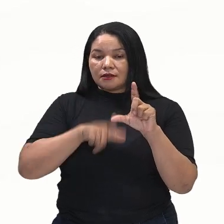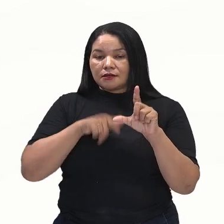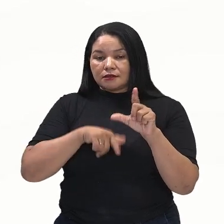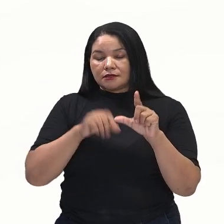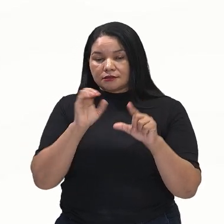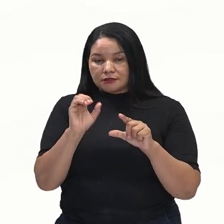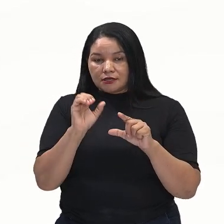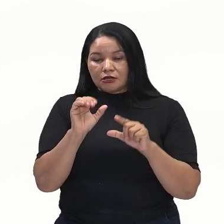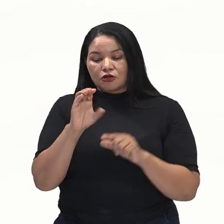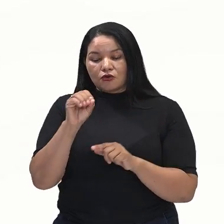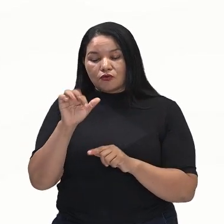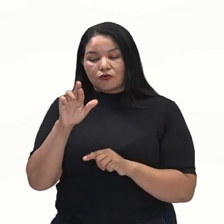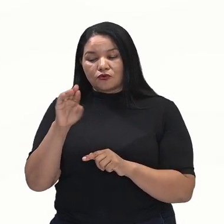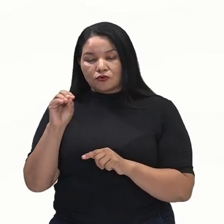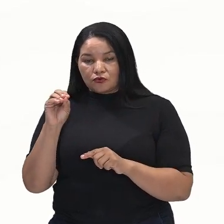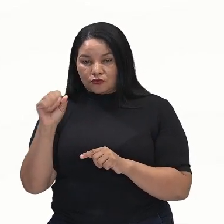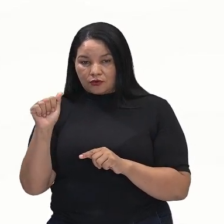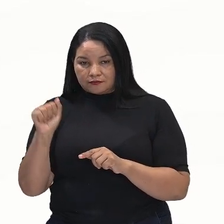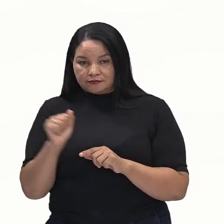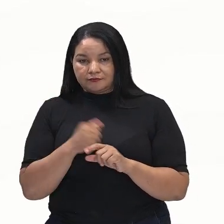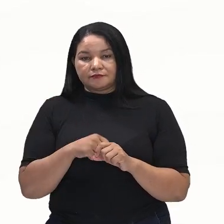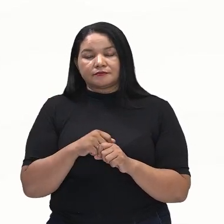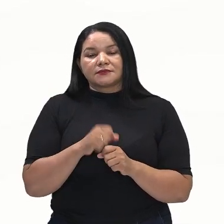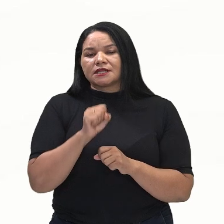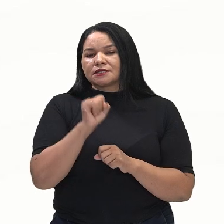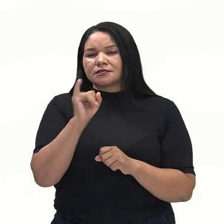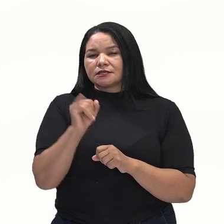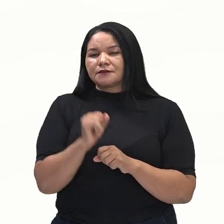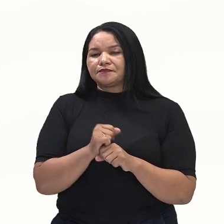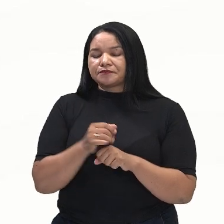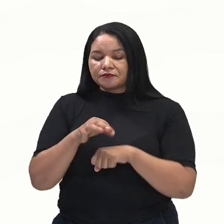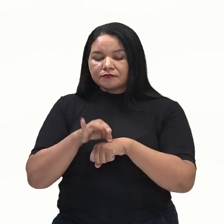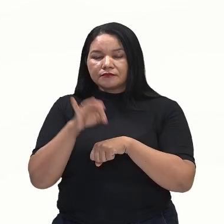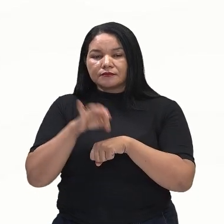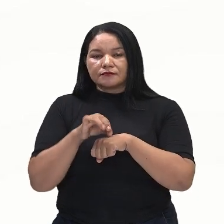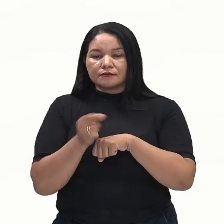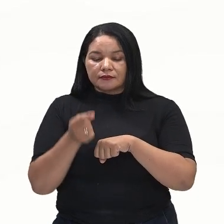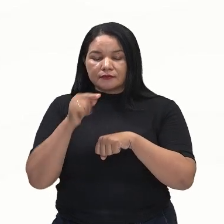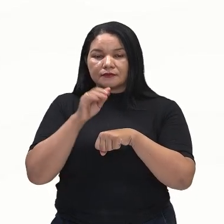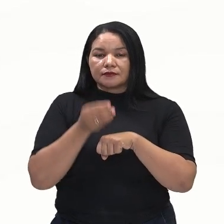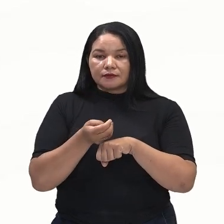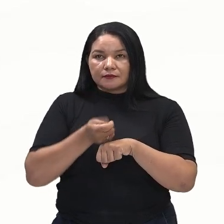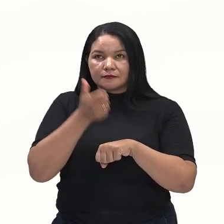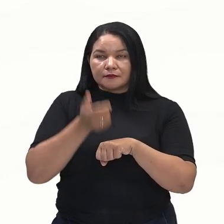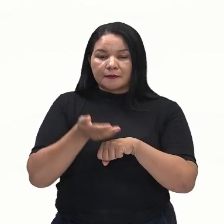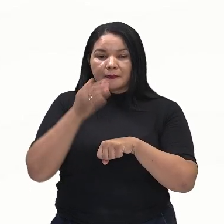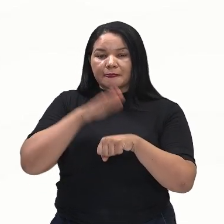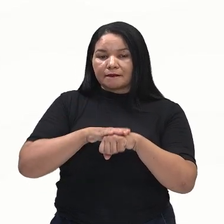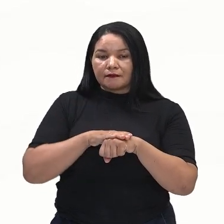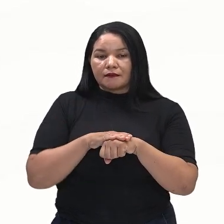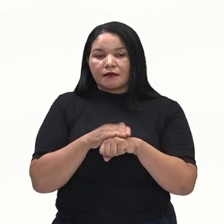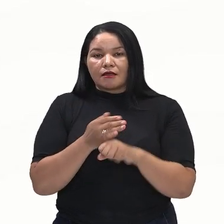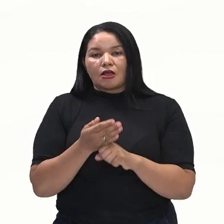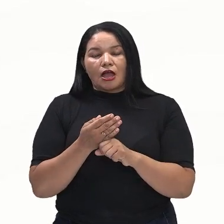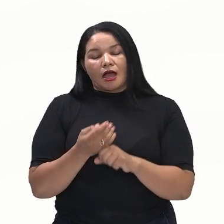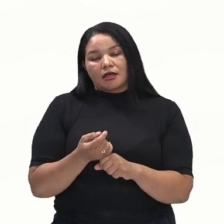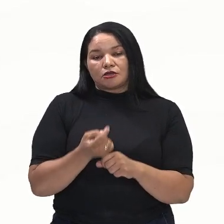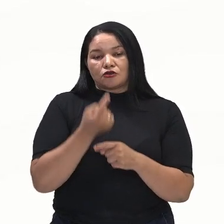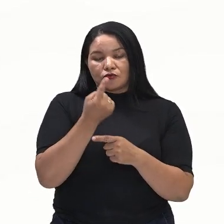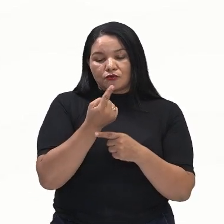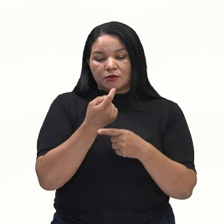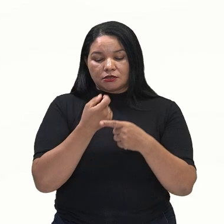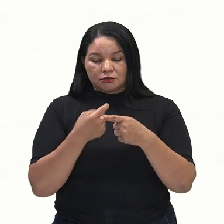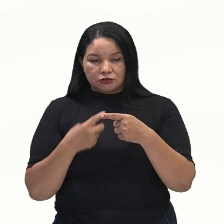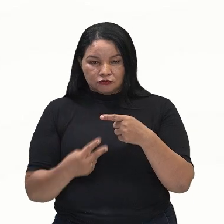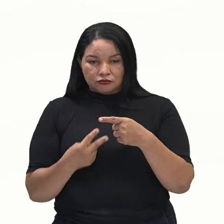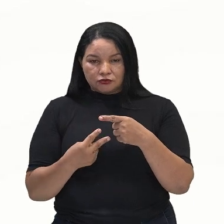se você lançar uma moeda só, a chance de aparecer cara é 1 em 2. Por que